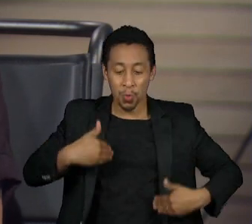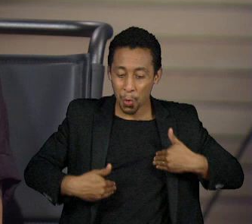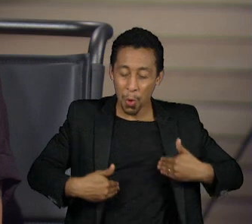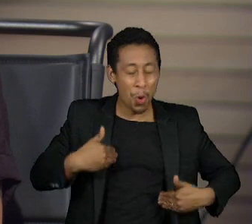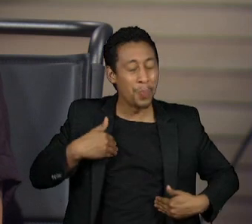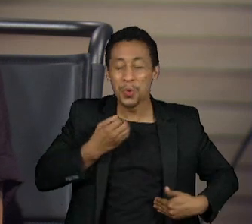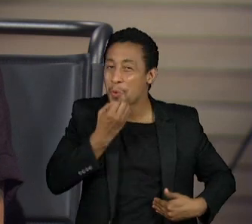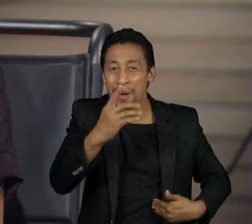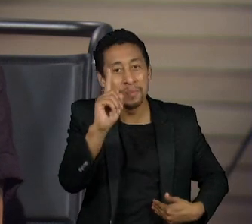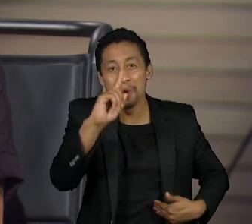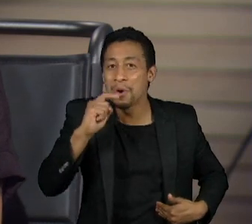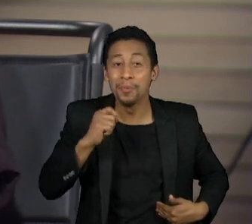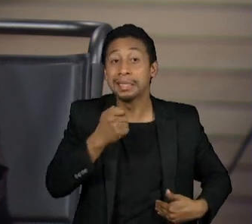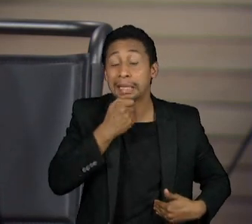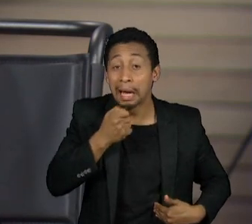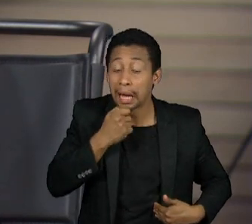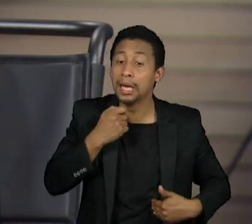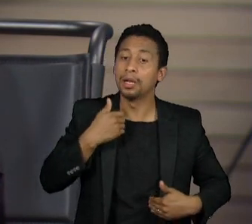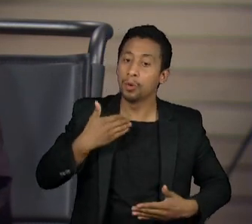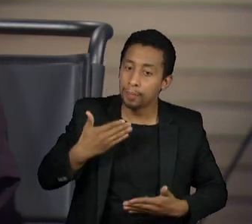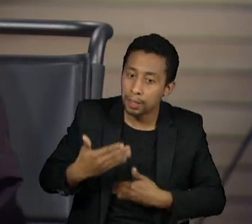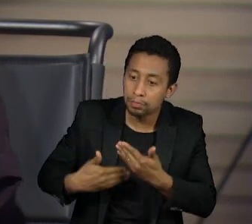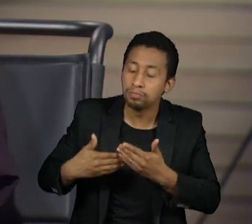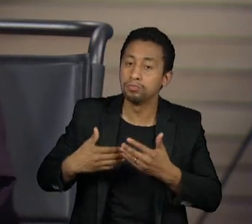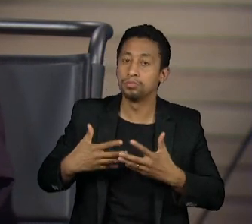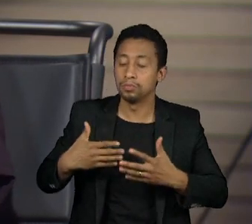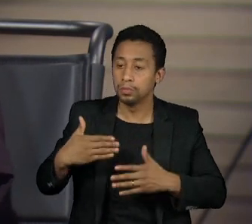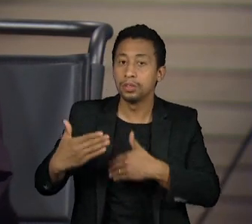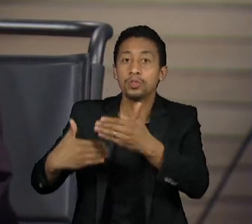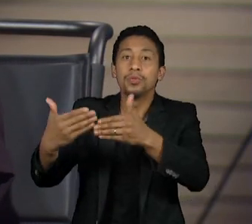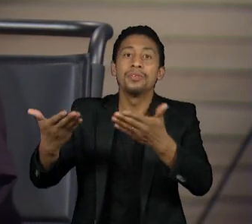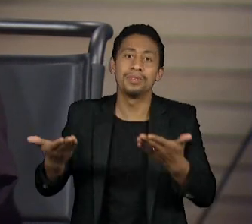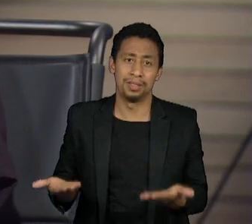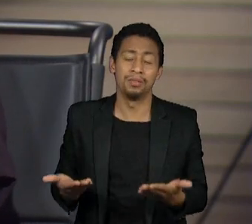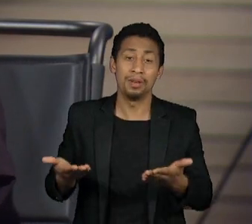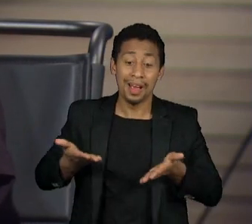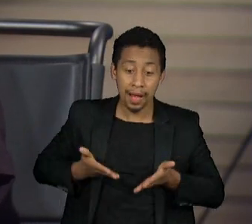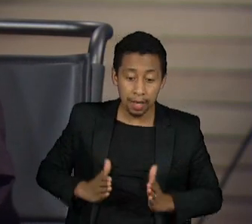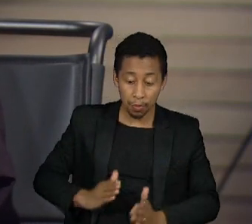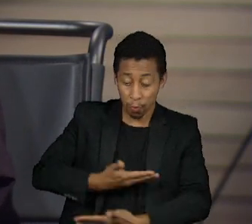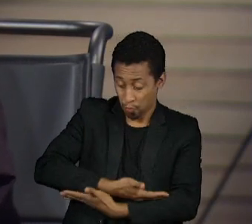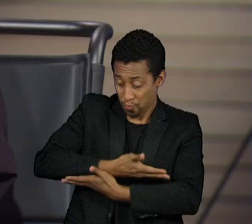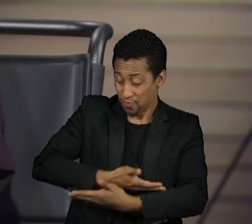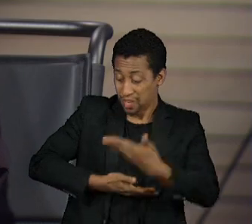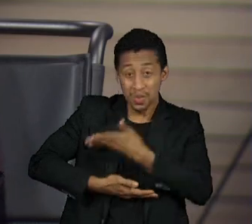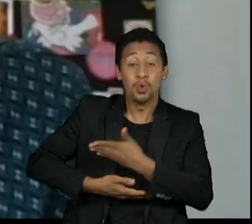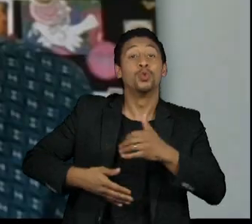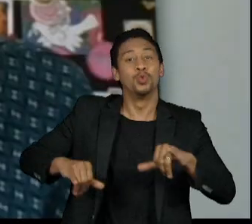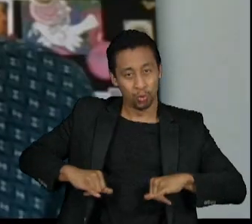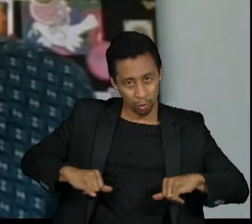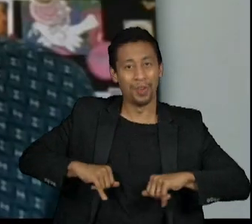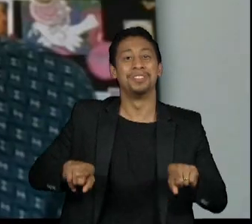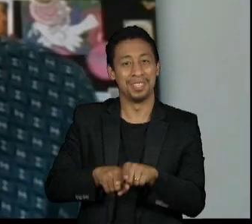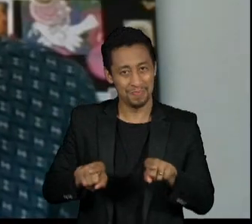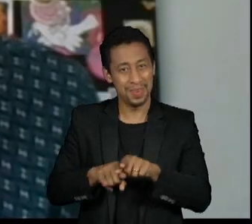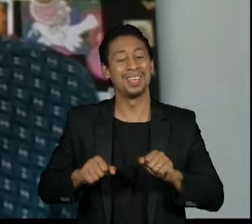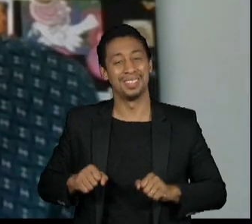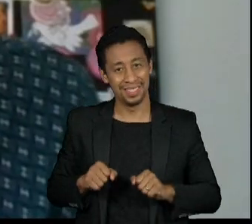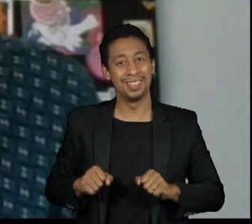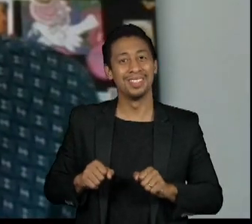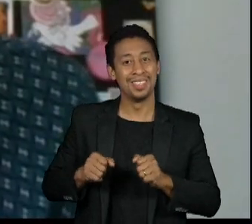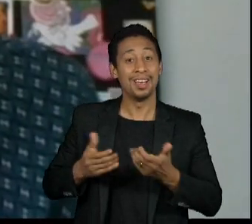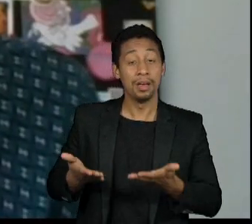se desenvolvendo, né? Que é ruim para essas crianças que vão nascer. Existe uma série de estudos que vão mostrar, né, que os bebês que são filhos de